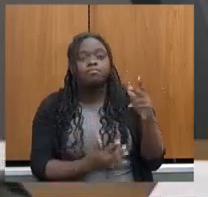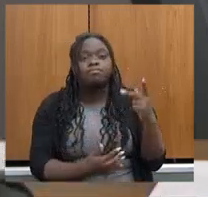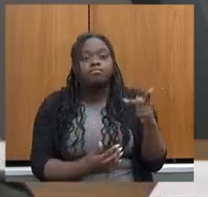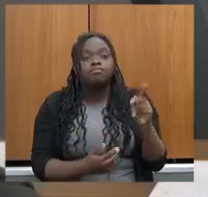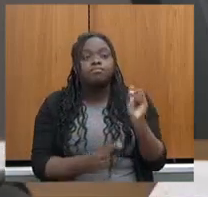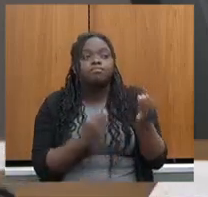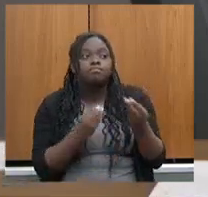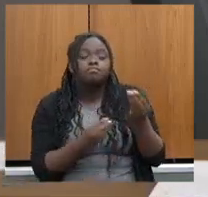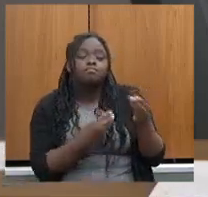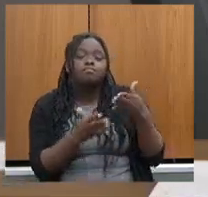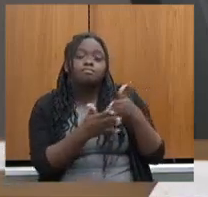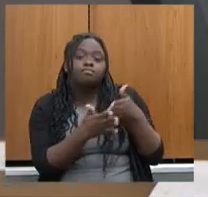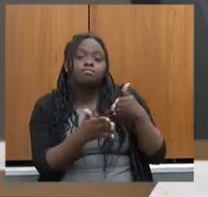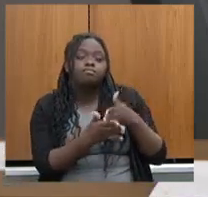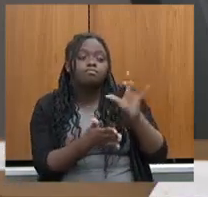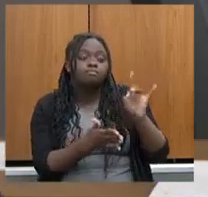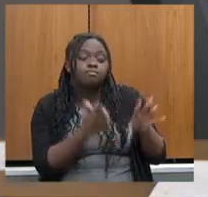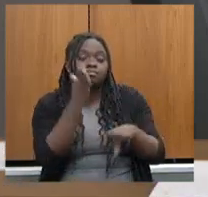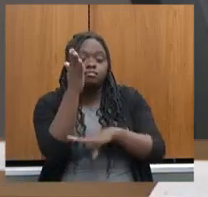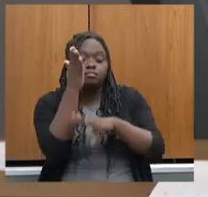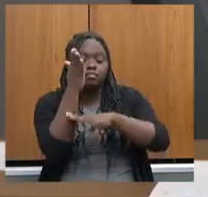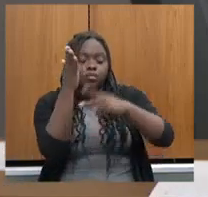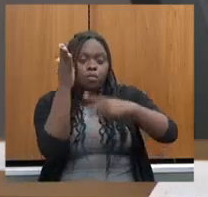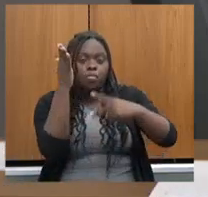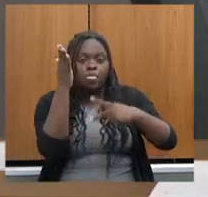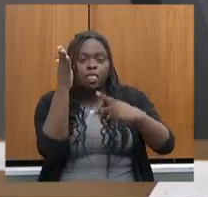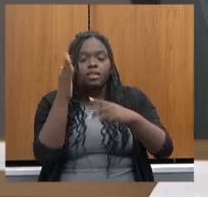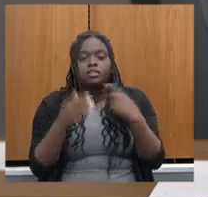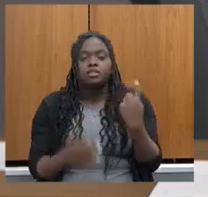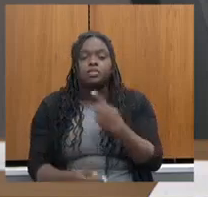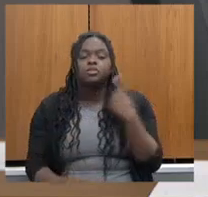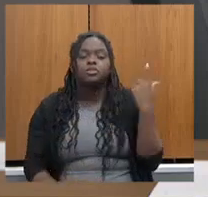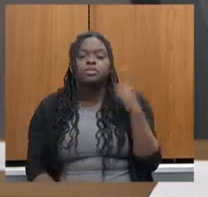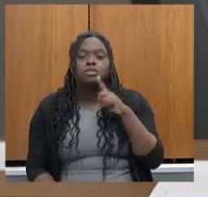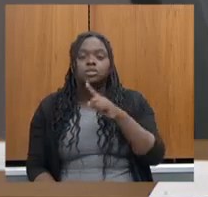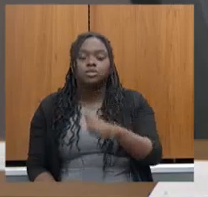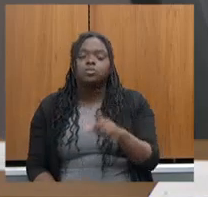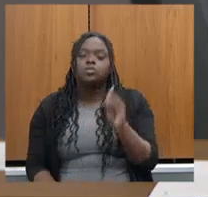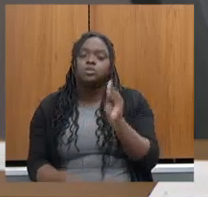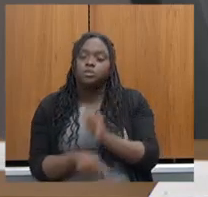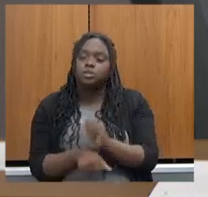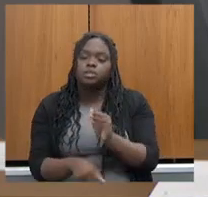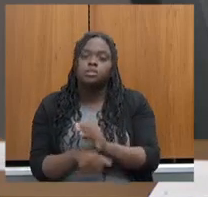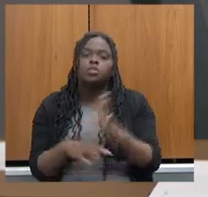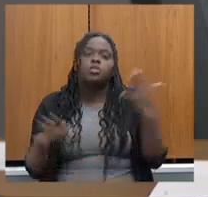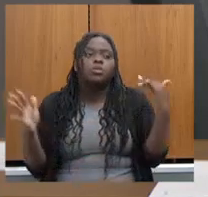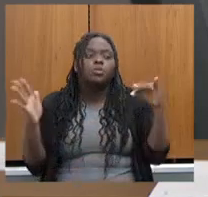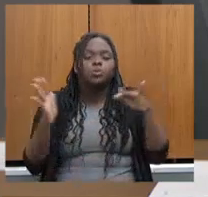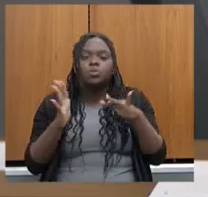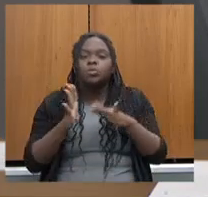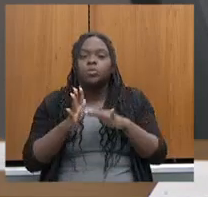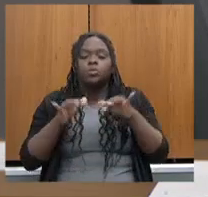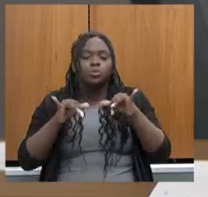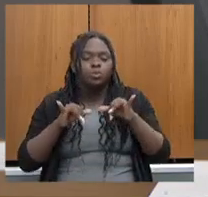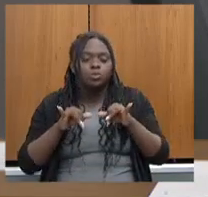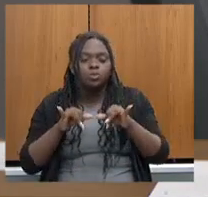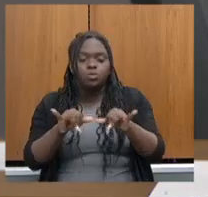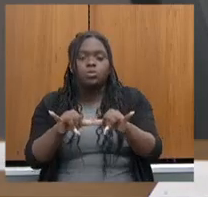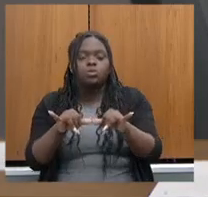restrito ao segundo pavimento e nós conseguimos preservar todo o mercado